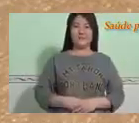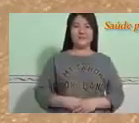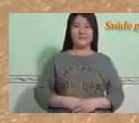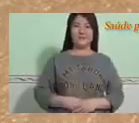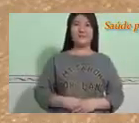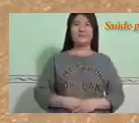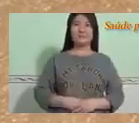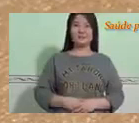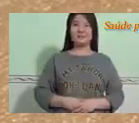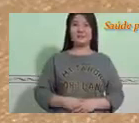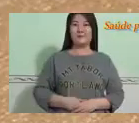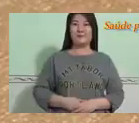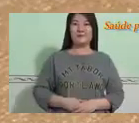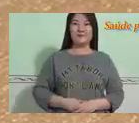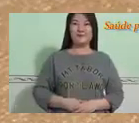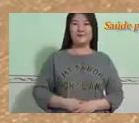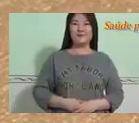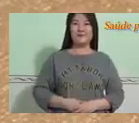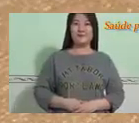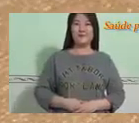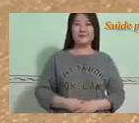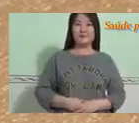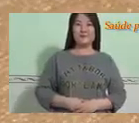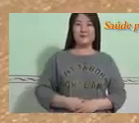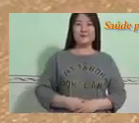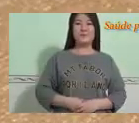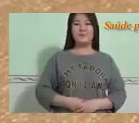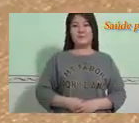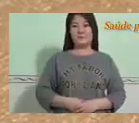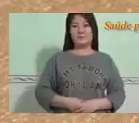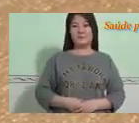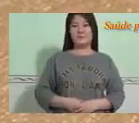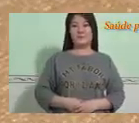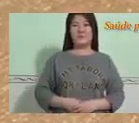PTANDOPORCOMER, iogurte, vírgula, mingaus e sucos de fruta, vírgula, por exemplo.